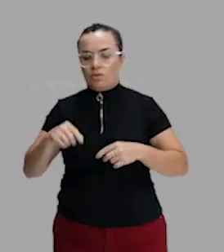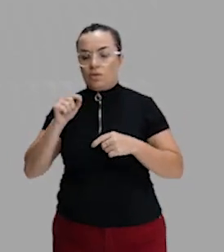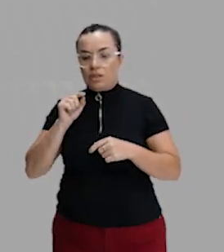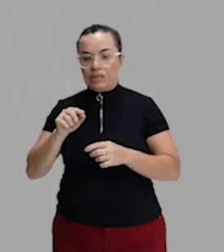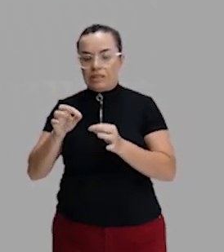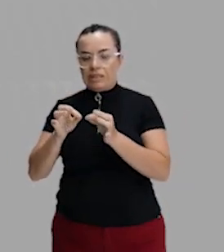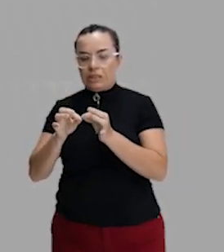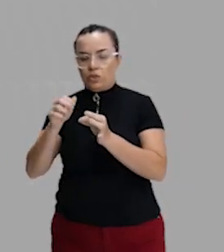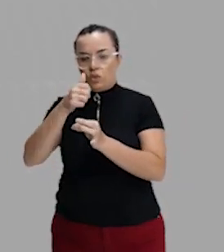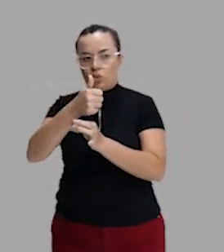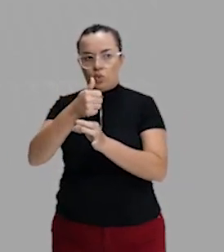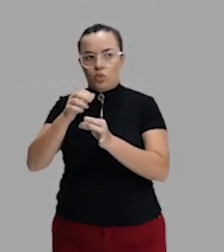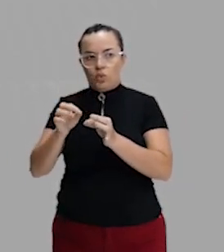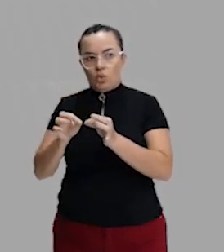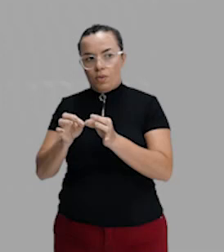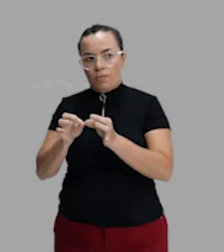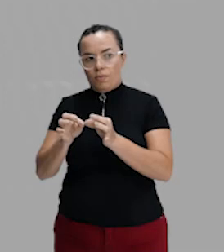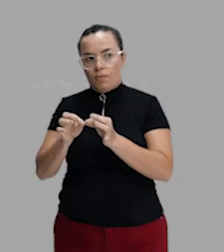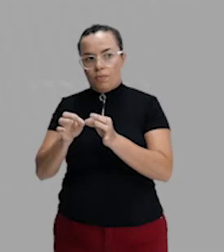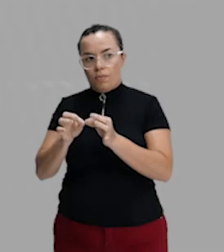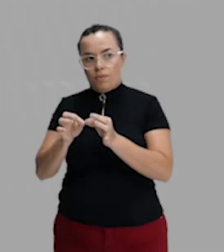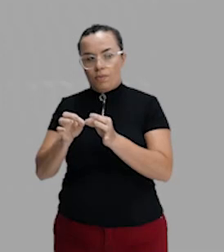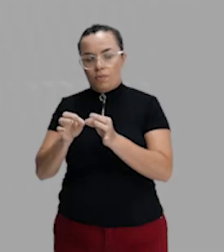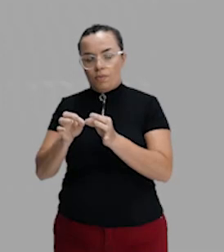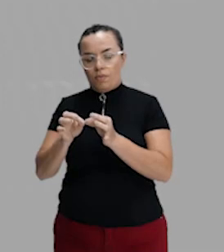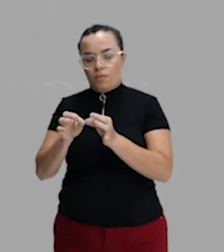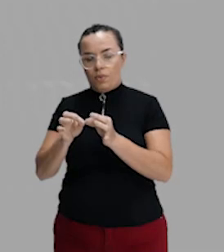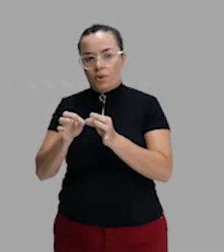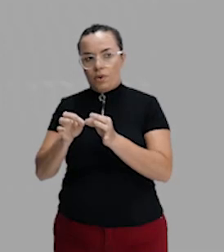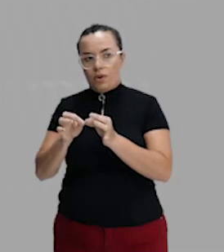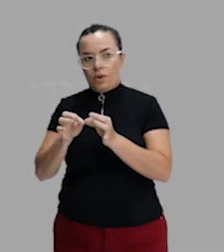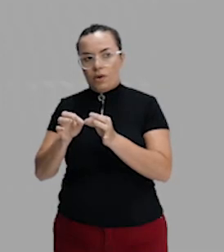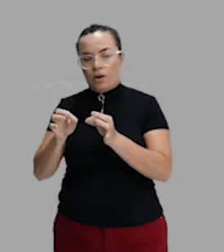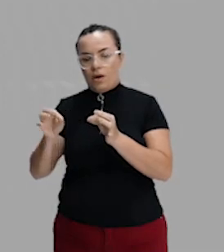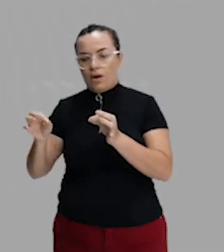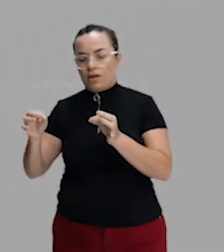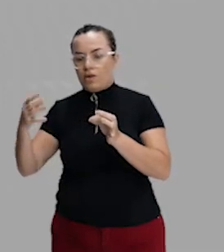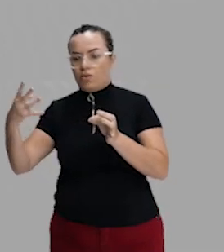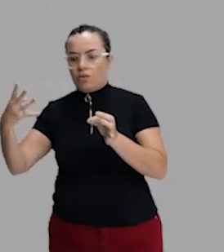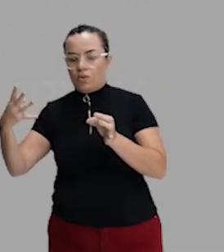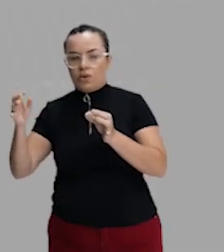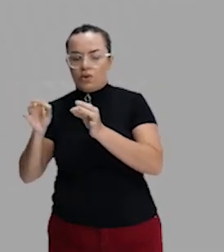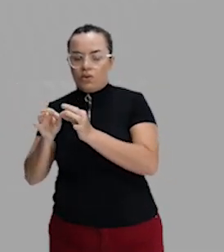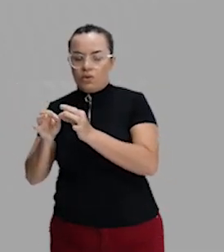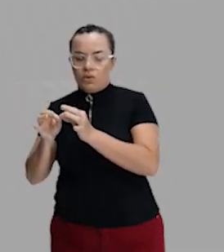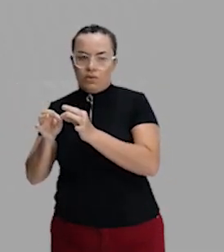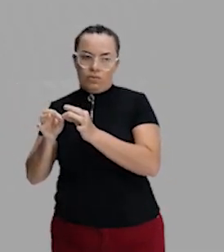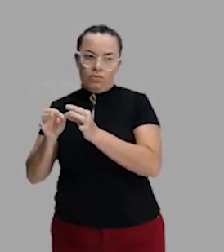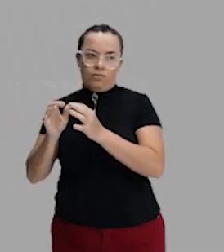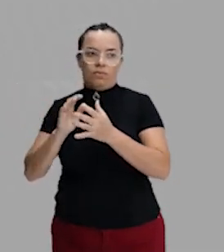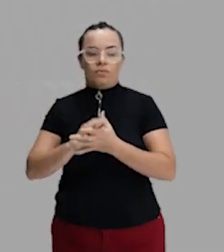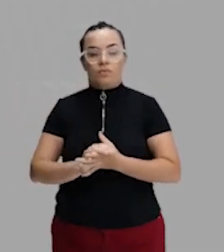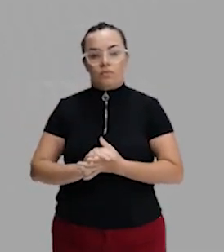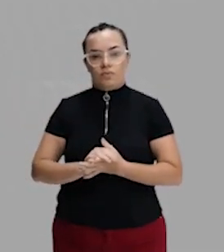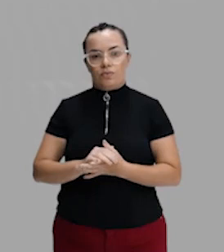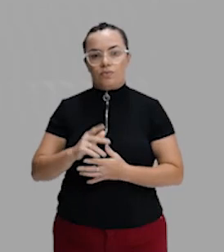Para que eu tenha também 3 unidades. que o parâmetro é 6. Lembrando que o parâmetro é